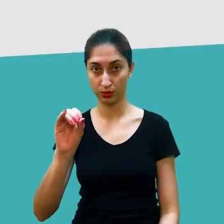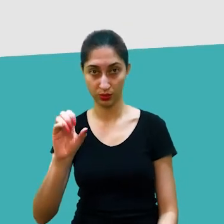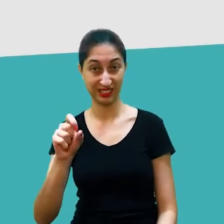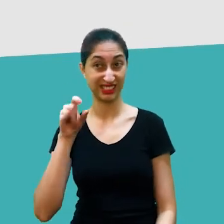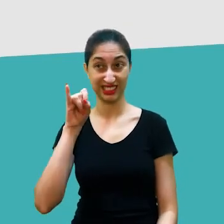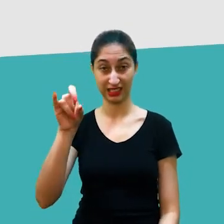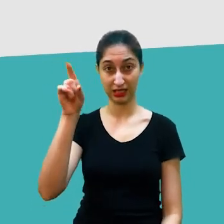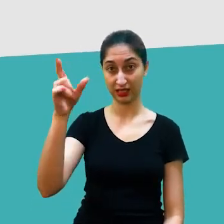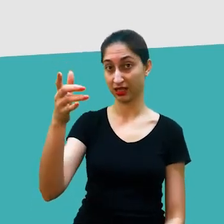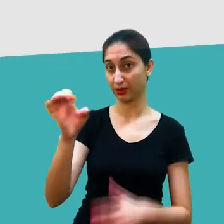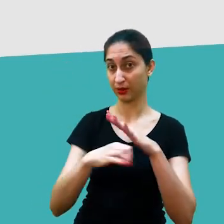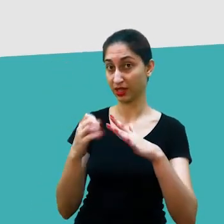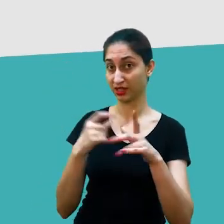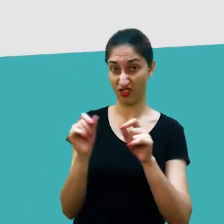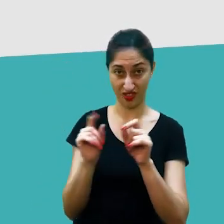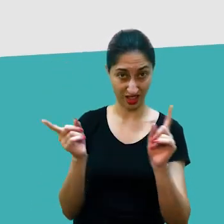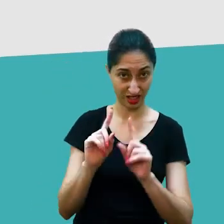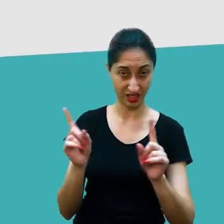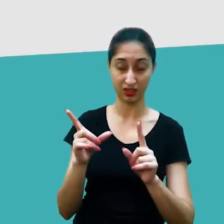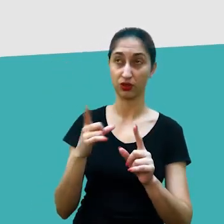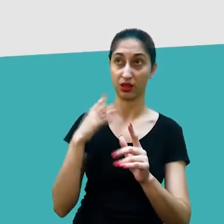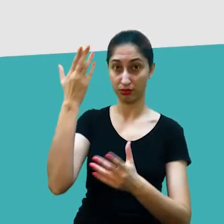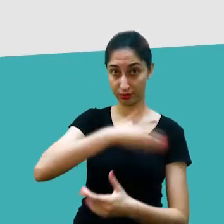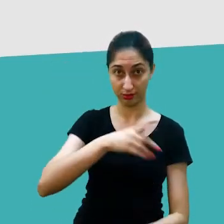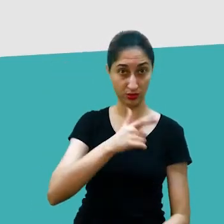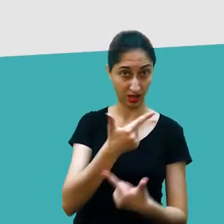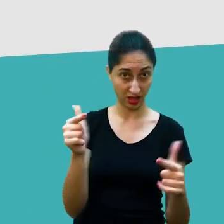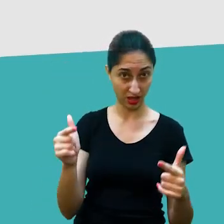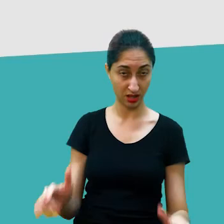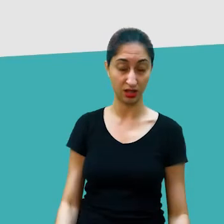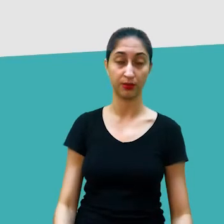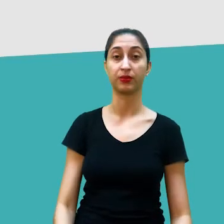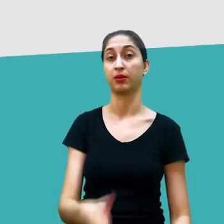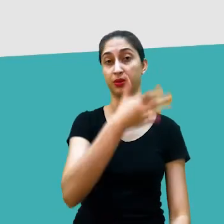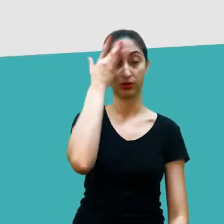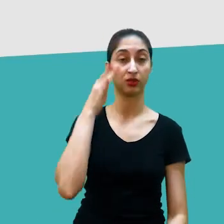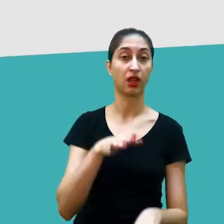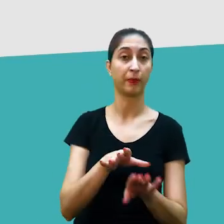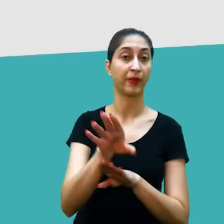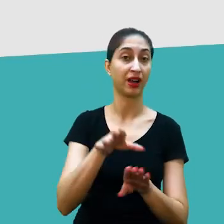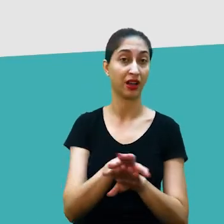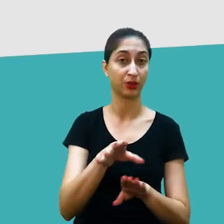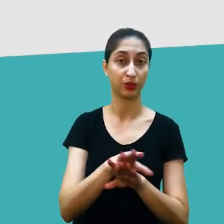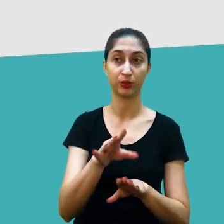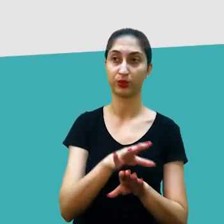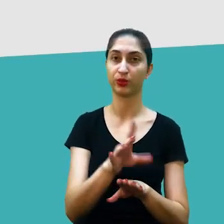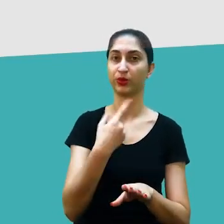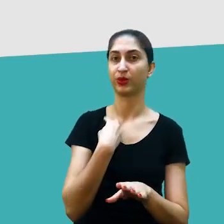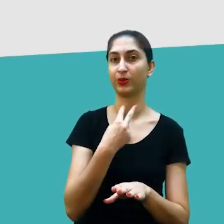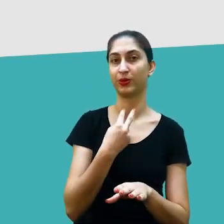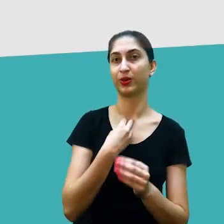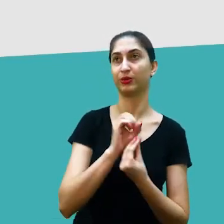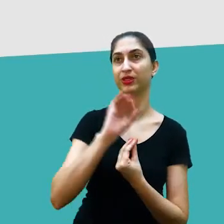faz isso, comprovada com auditoria, com tudo isso, o fornecedor de sapatos com a tal da medalha não pode mandar isso para os